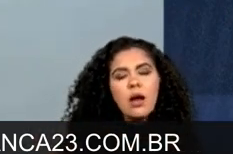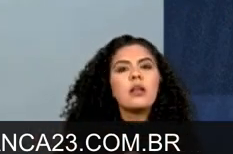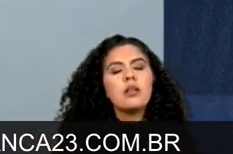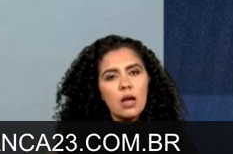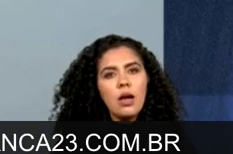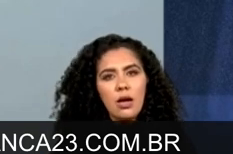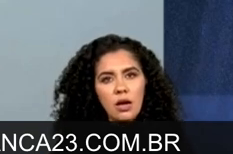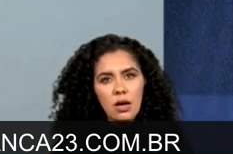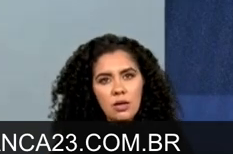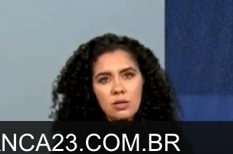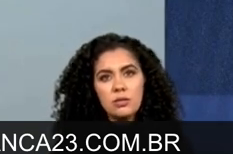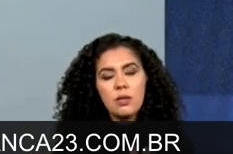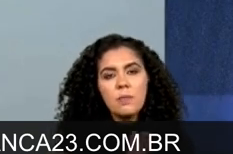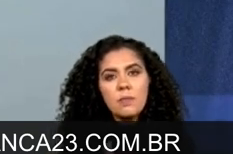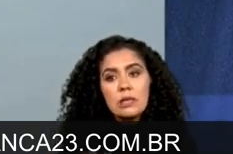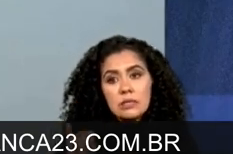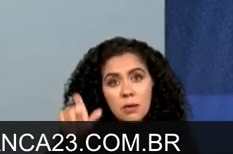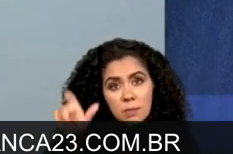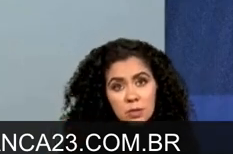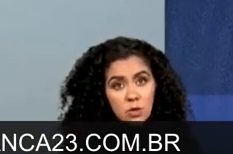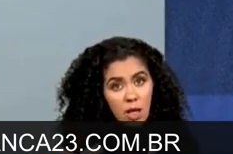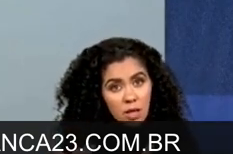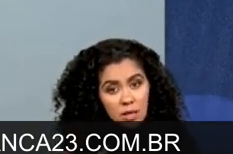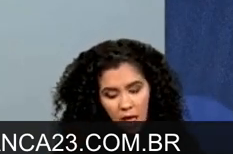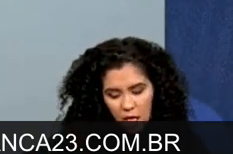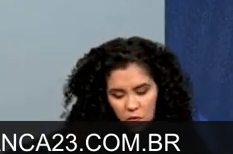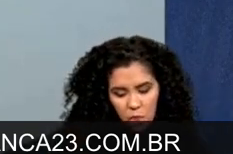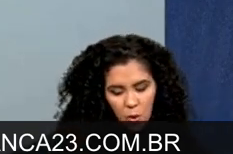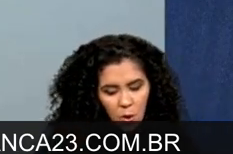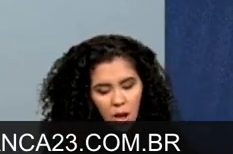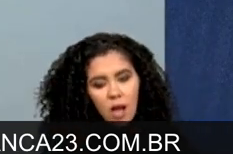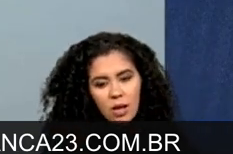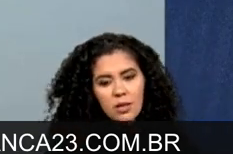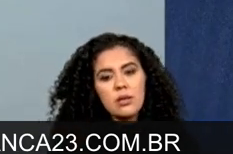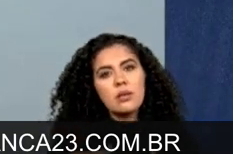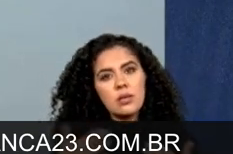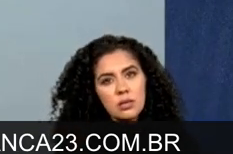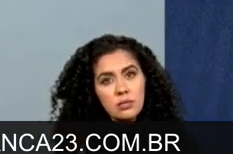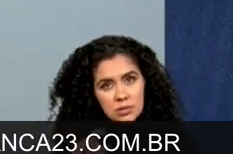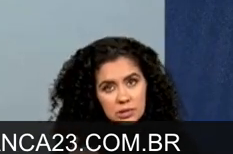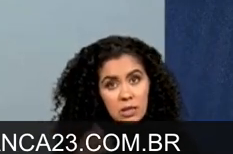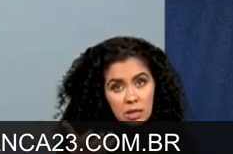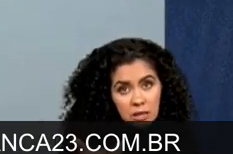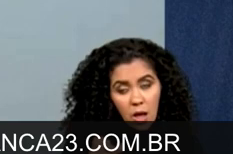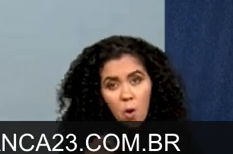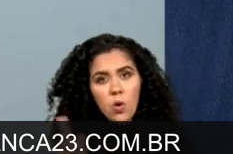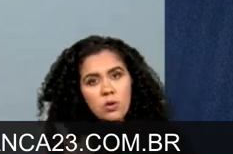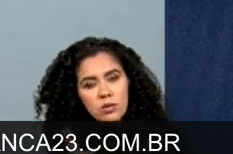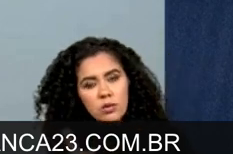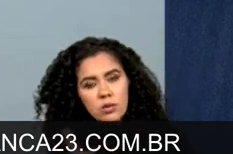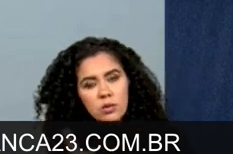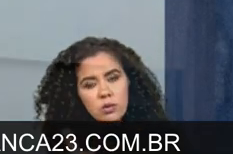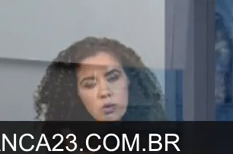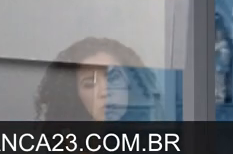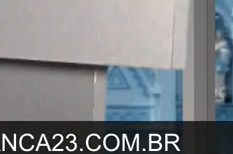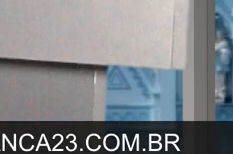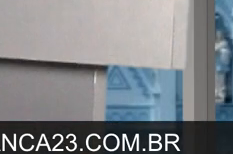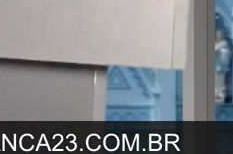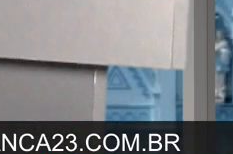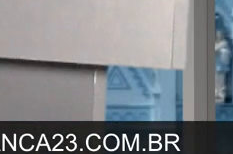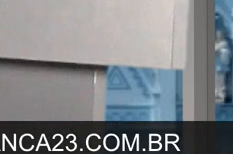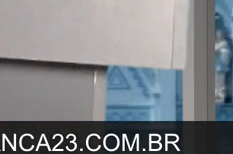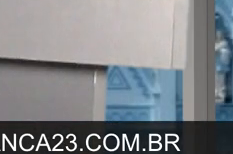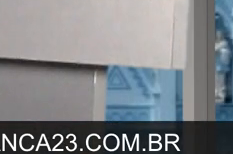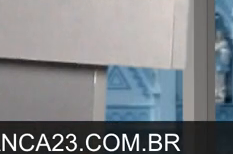Central Nacional de Doação de Órgãos. Se o cidadão quer doar, essa é a declaração que será considerada como válida para a equipe médica.